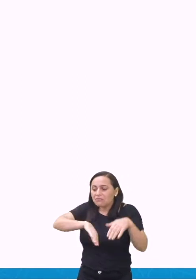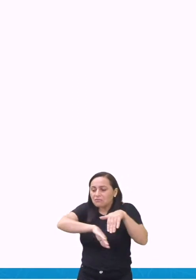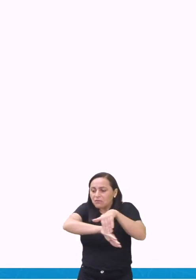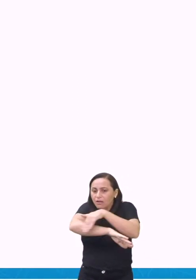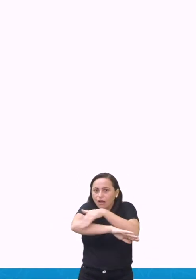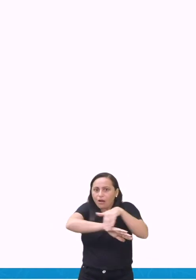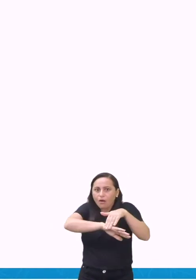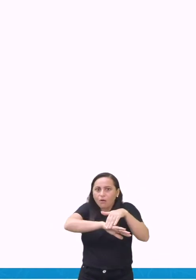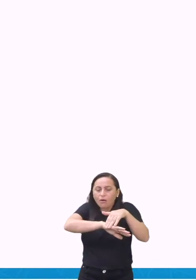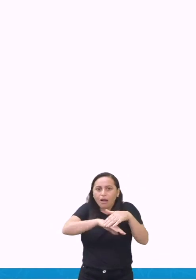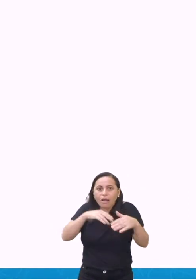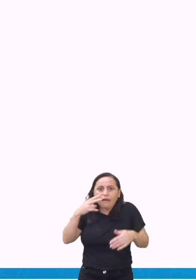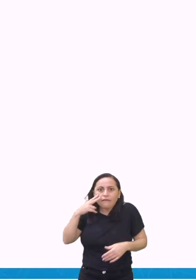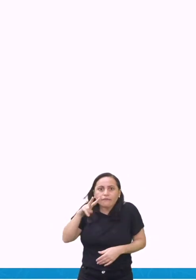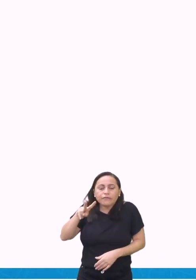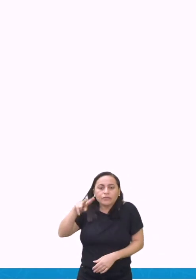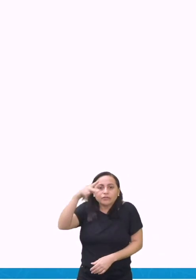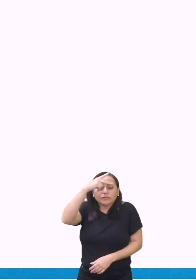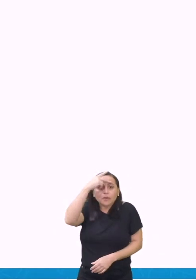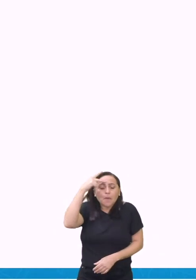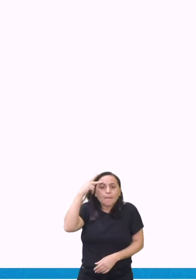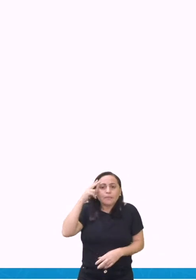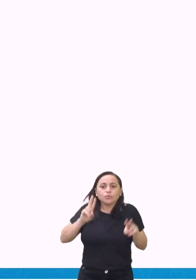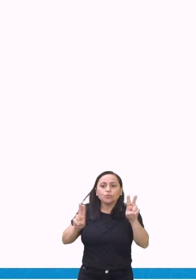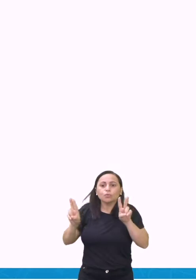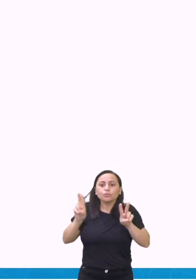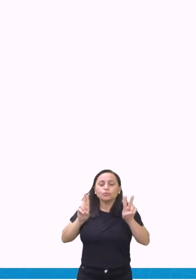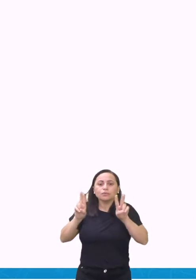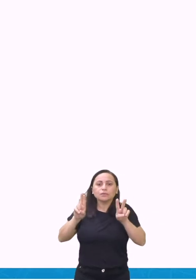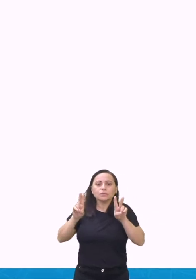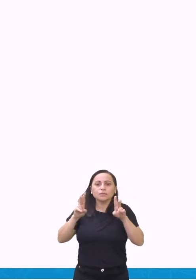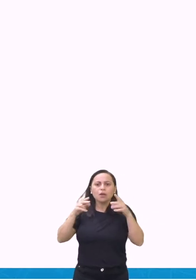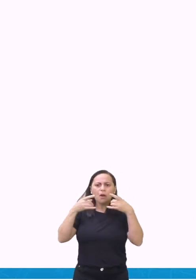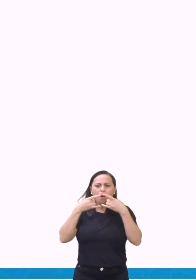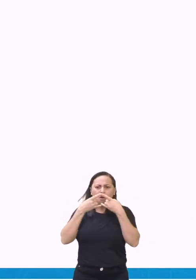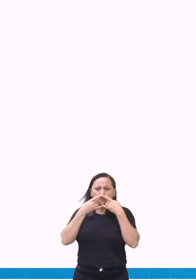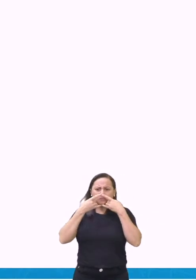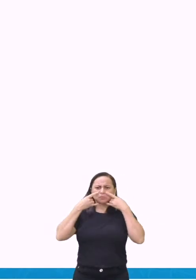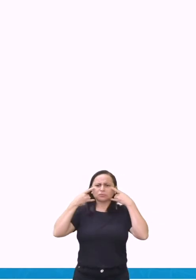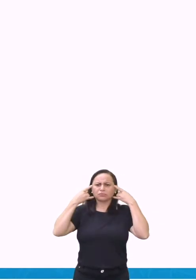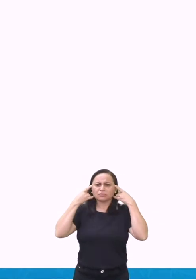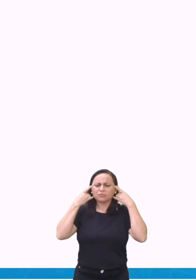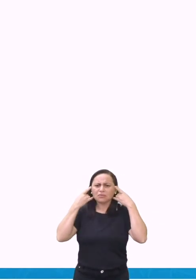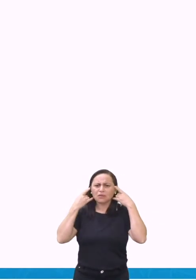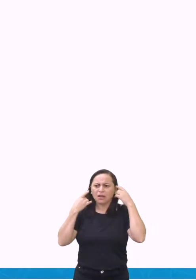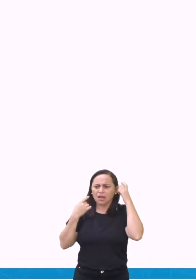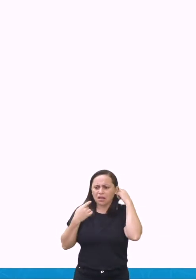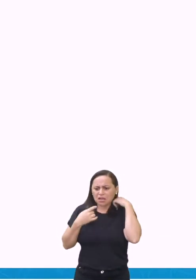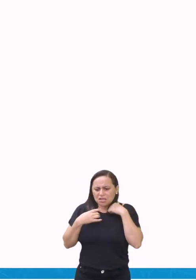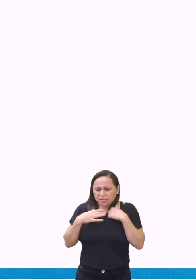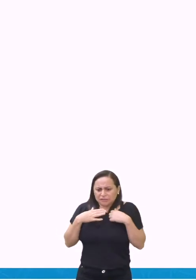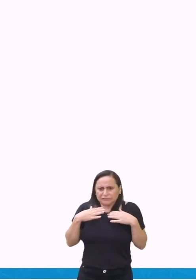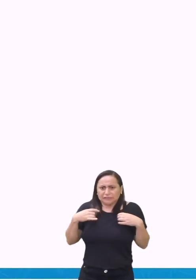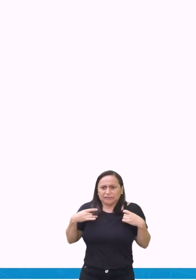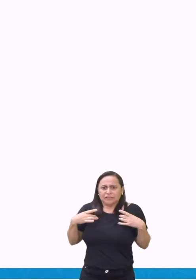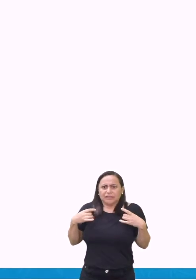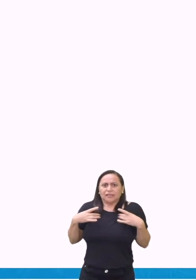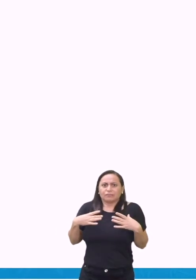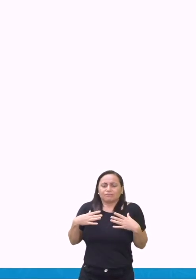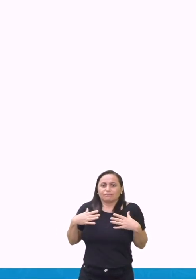que o povo está usando uma fantasia no rosto. Me assusto e volto para a